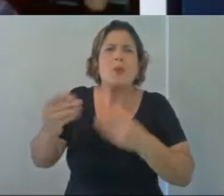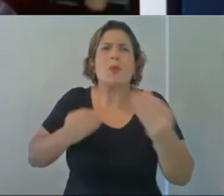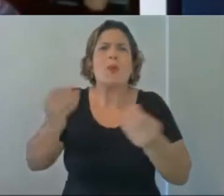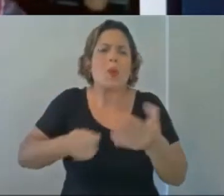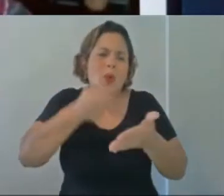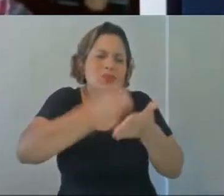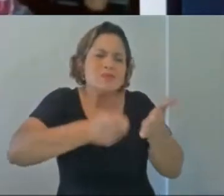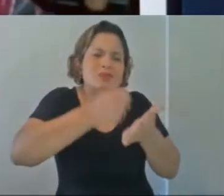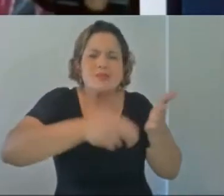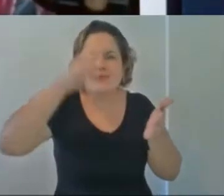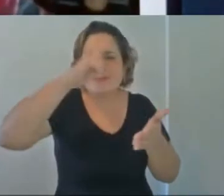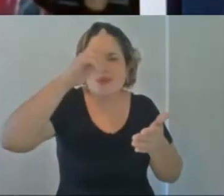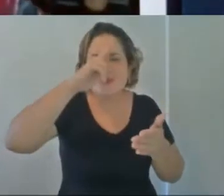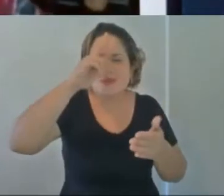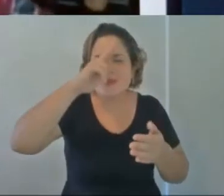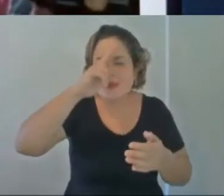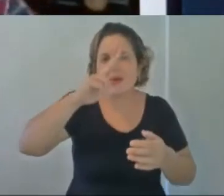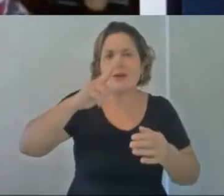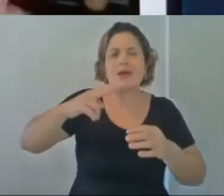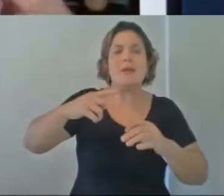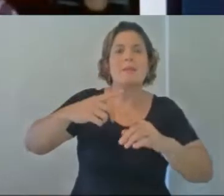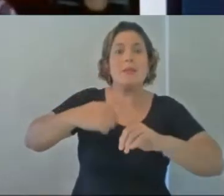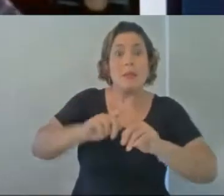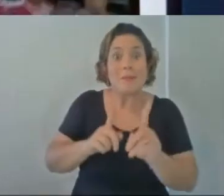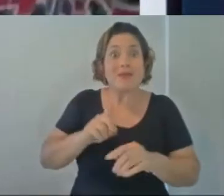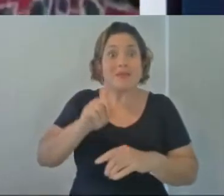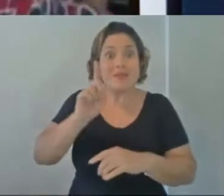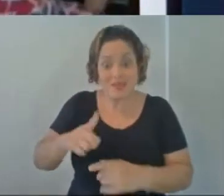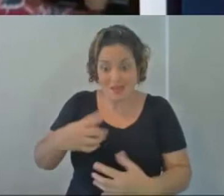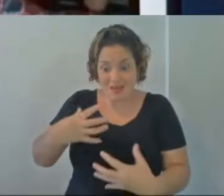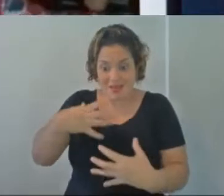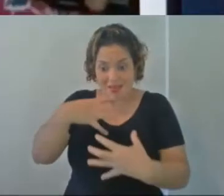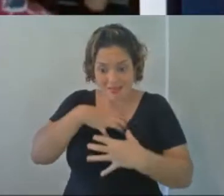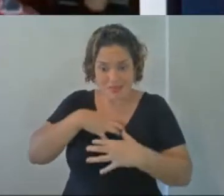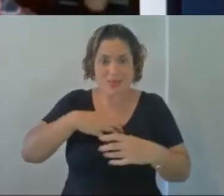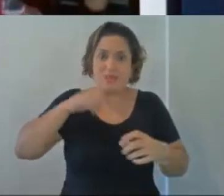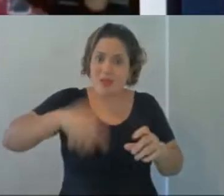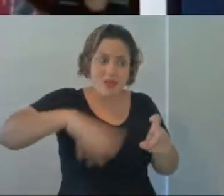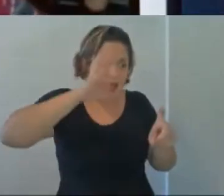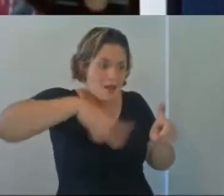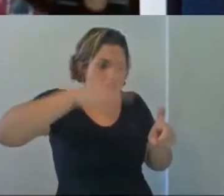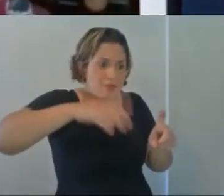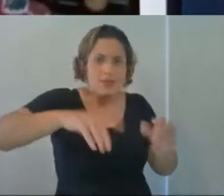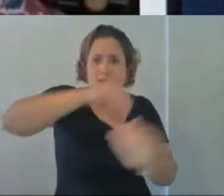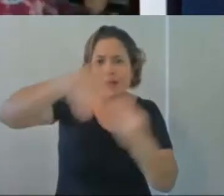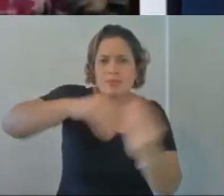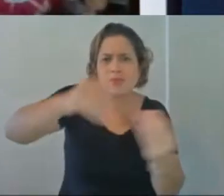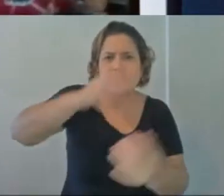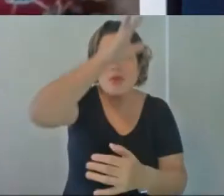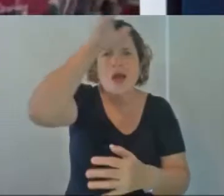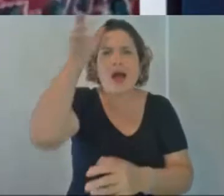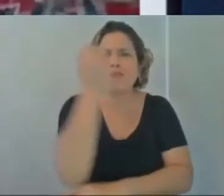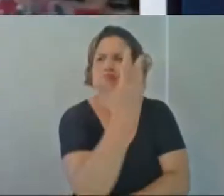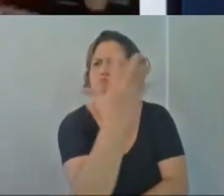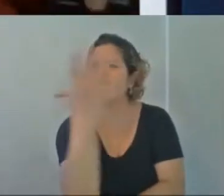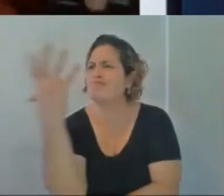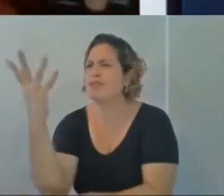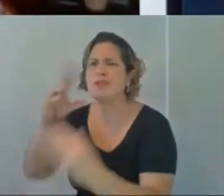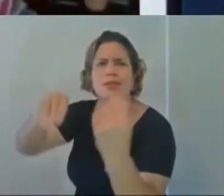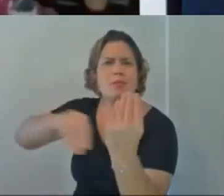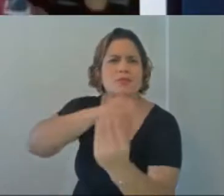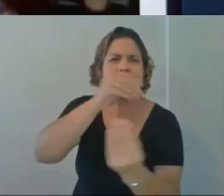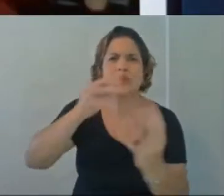não consegue mapear no campo da história, mas que no campo do mito se mistura com a própria floresta amazônica, se mistura com toda